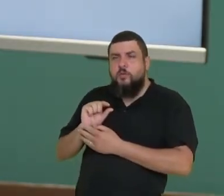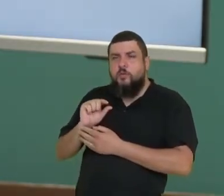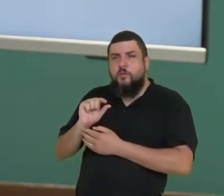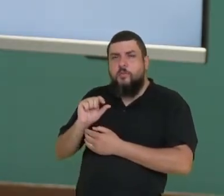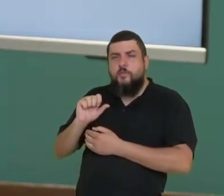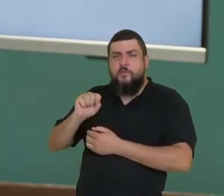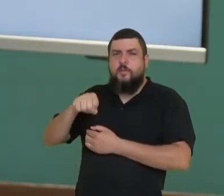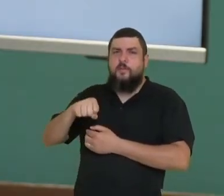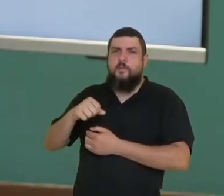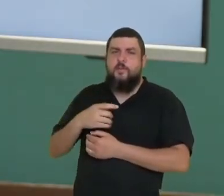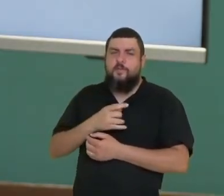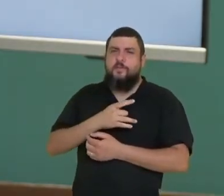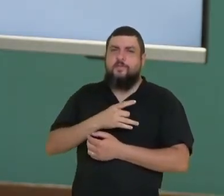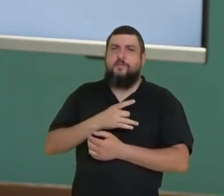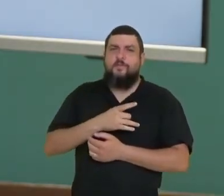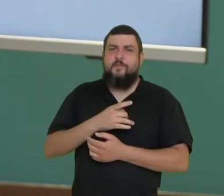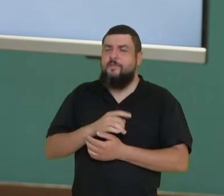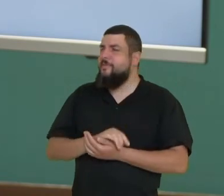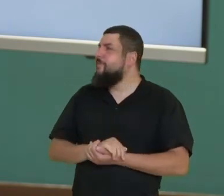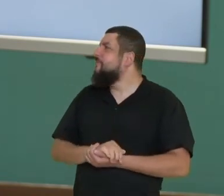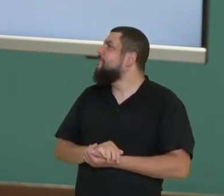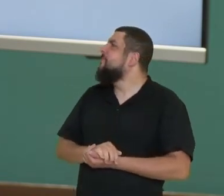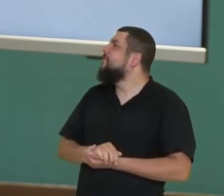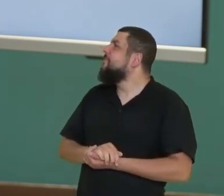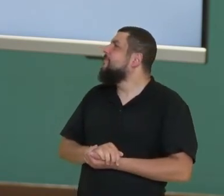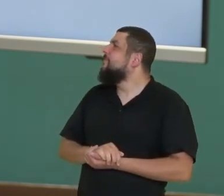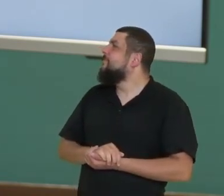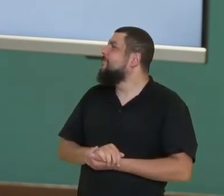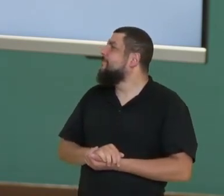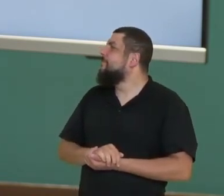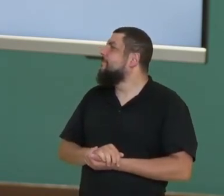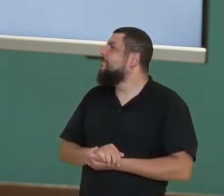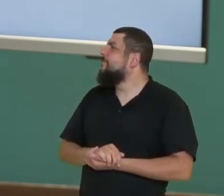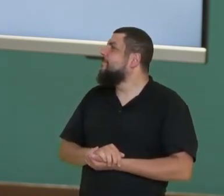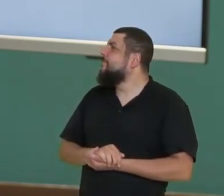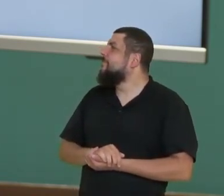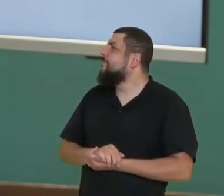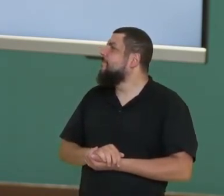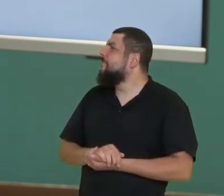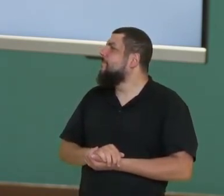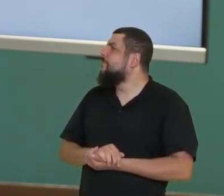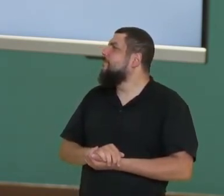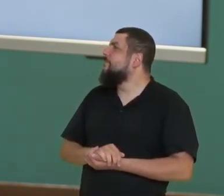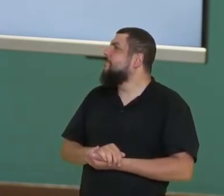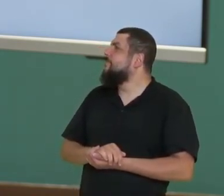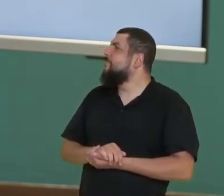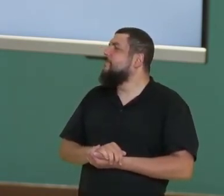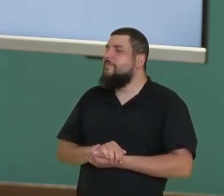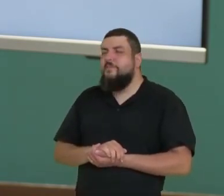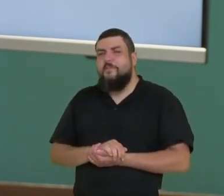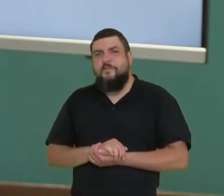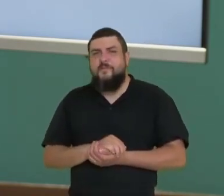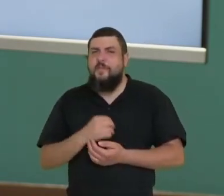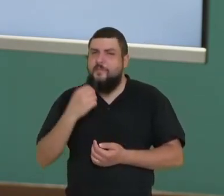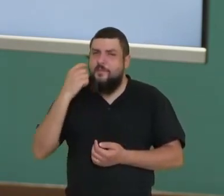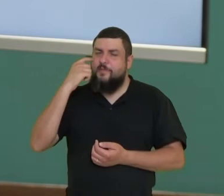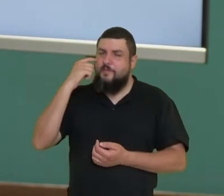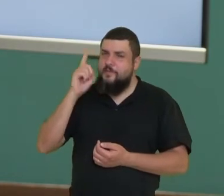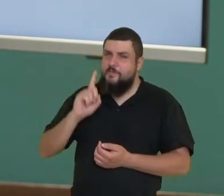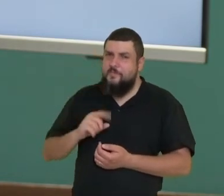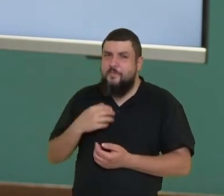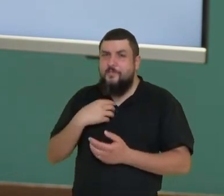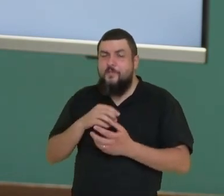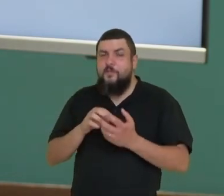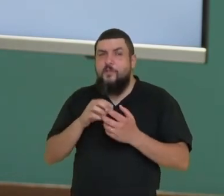tendo medo, sim. Estava subestimando o cão, né? E não contava ali que o cão fosse abocanhar ele. Ó.